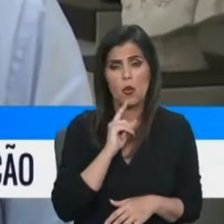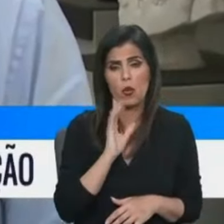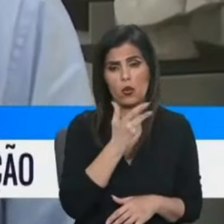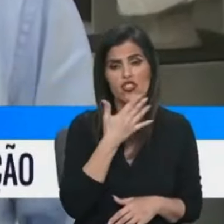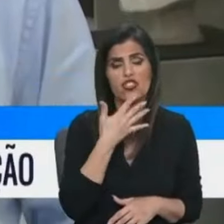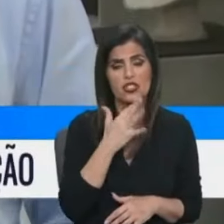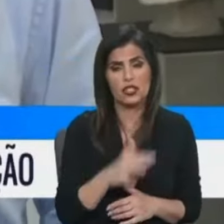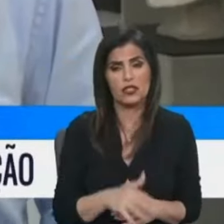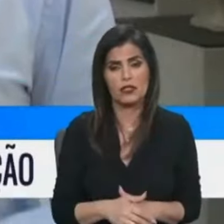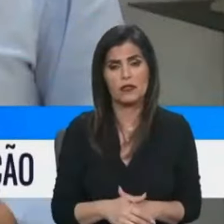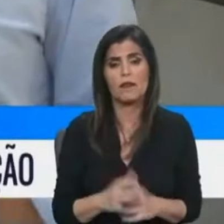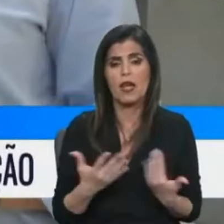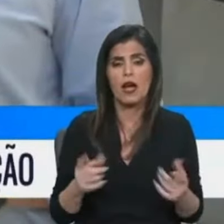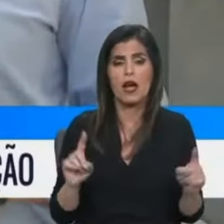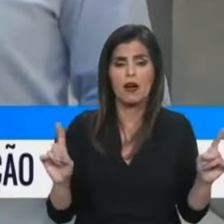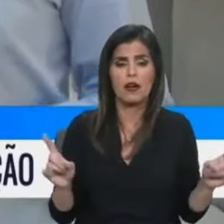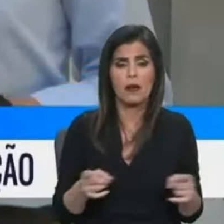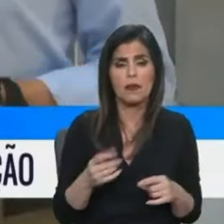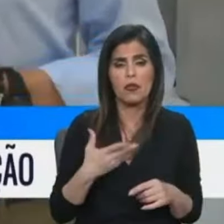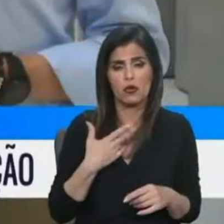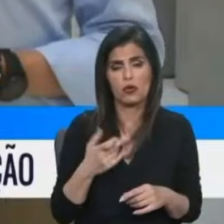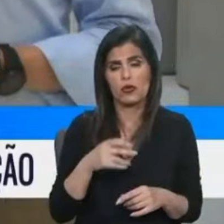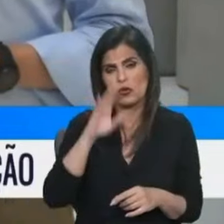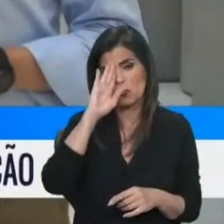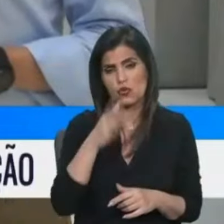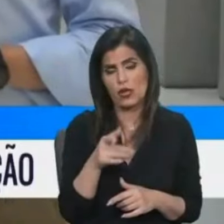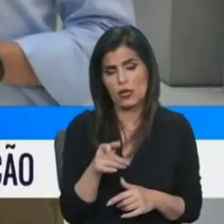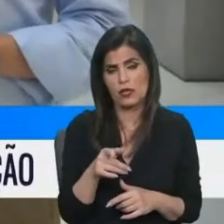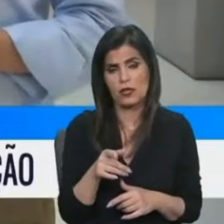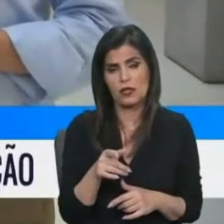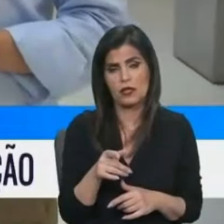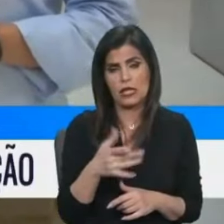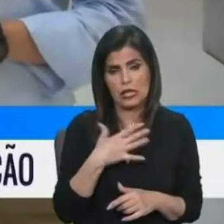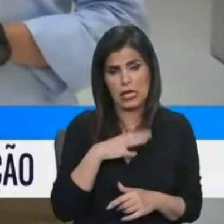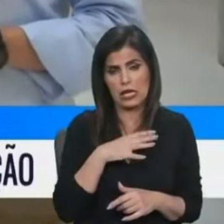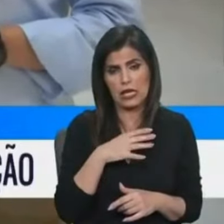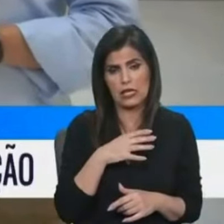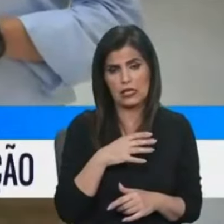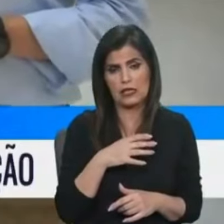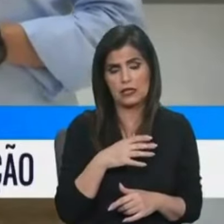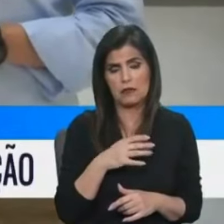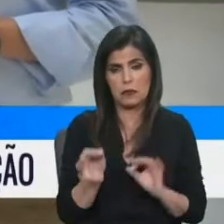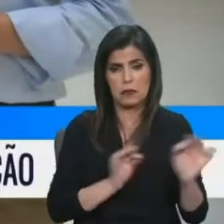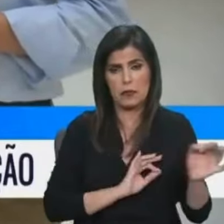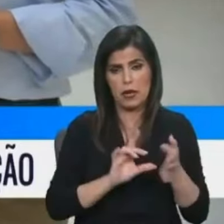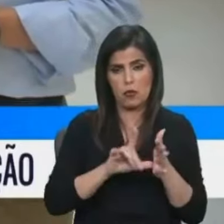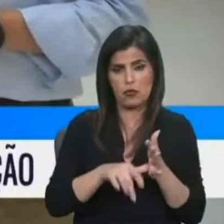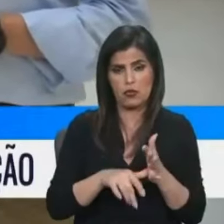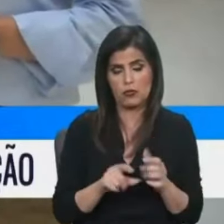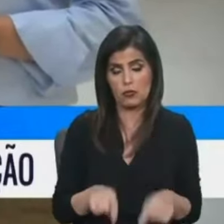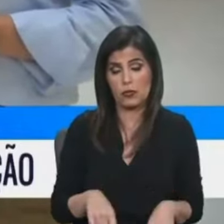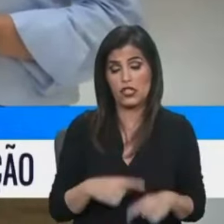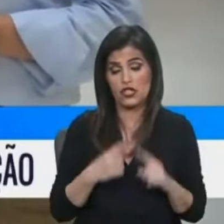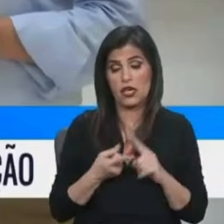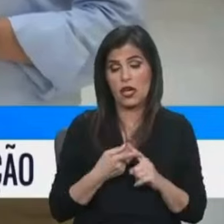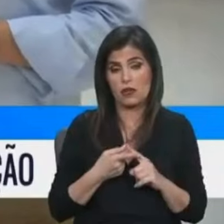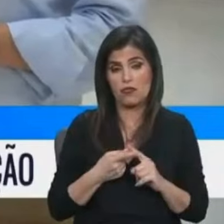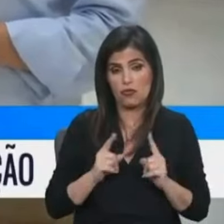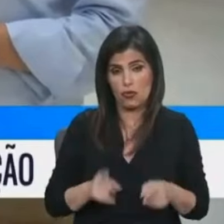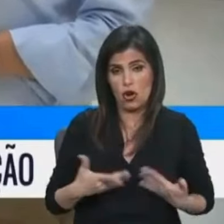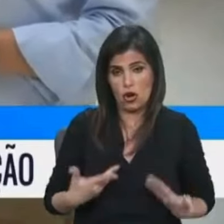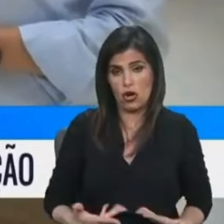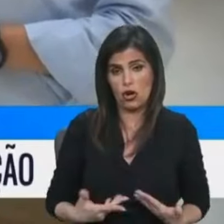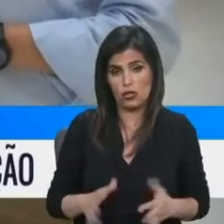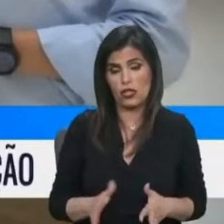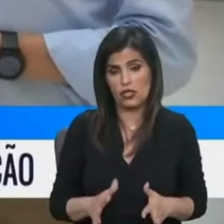estrangeiros. Muito, muito rapidamente, doutor, sei que quer também fazer já o projeto para este ano, que já está a começar,